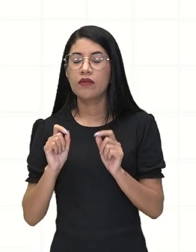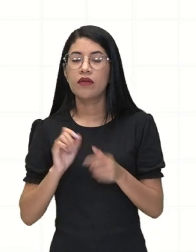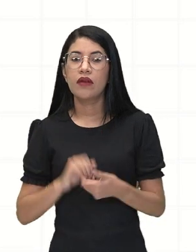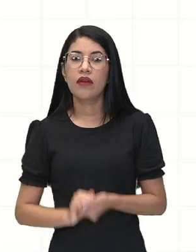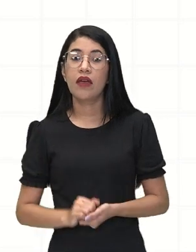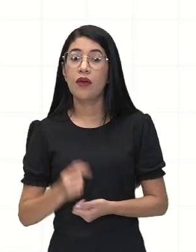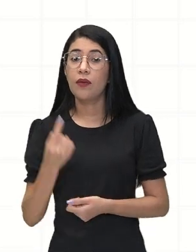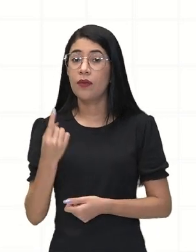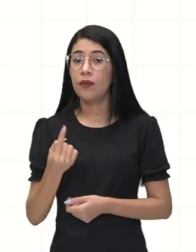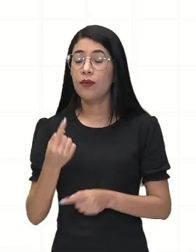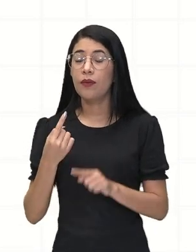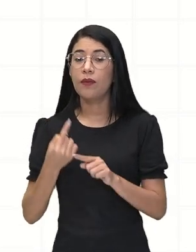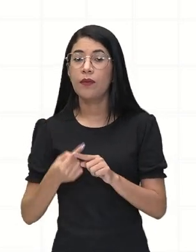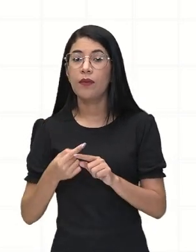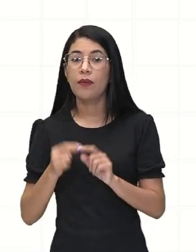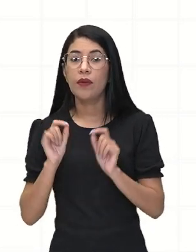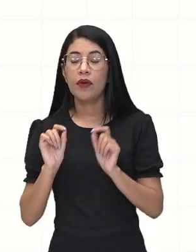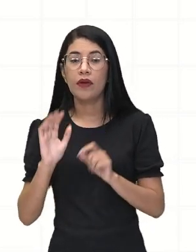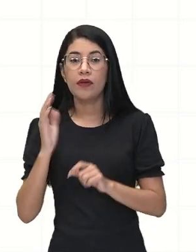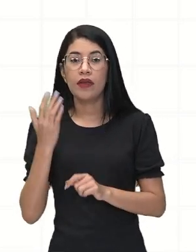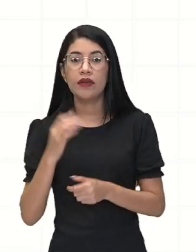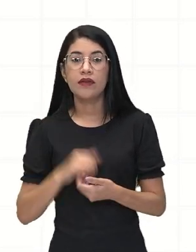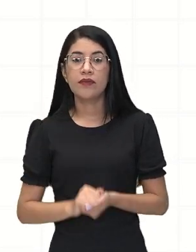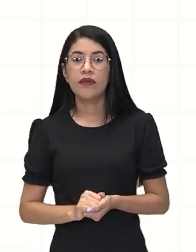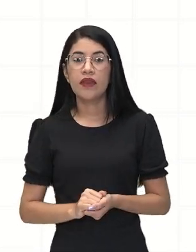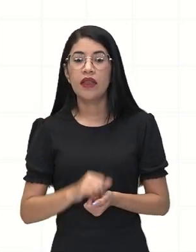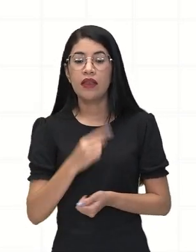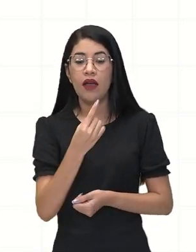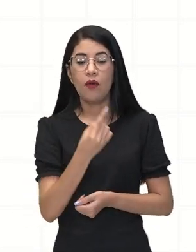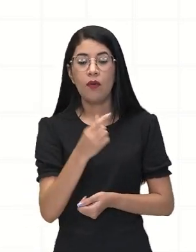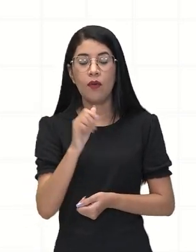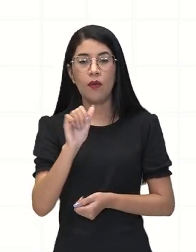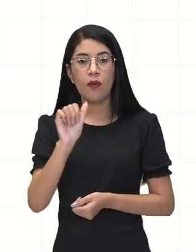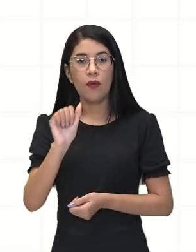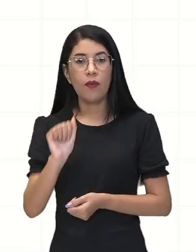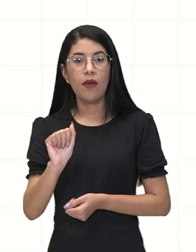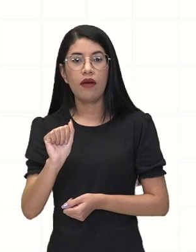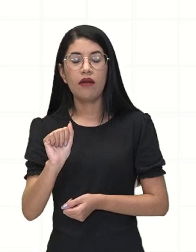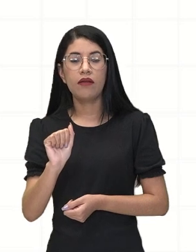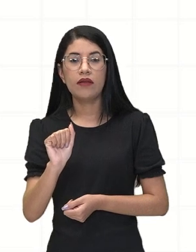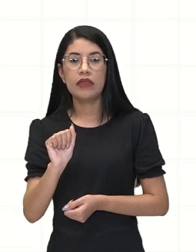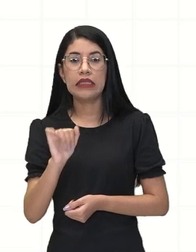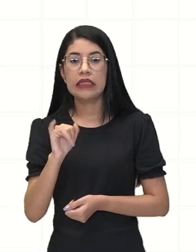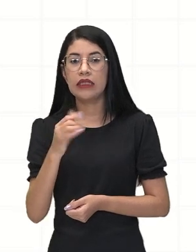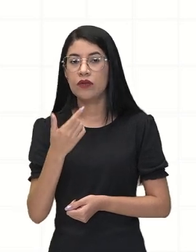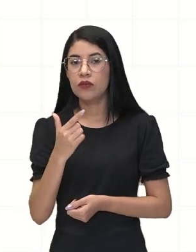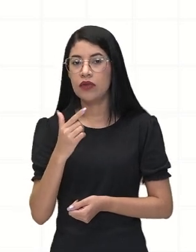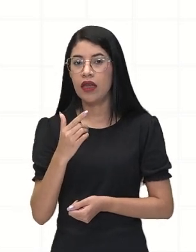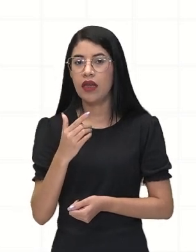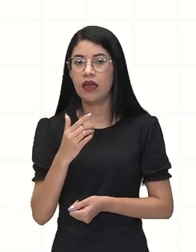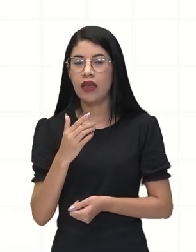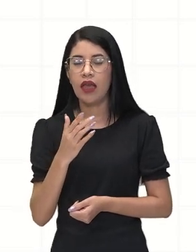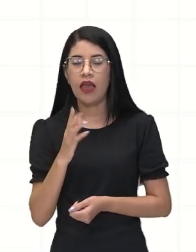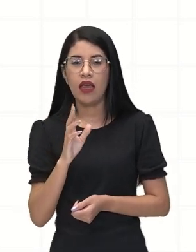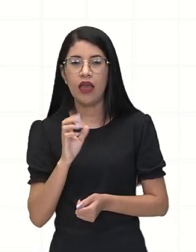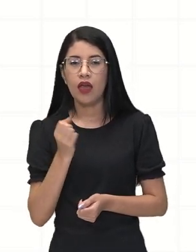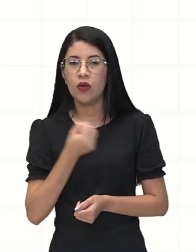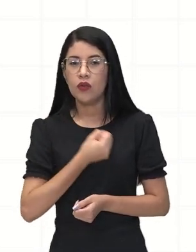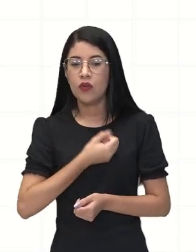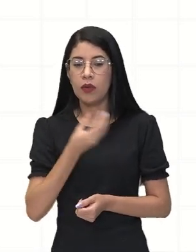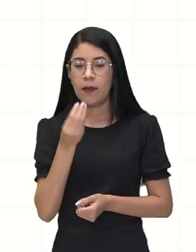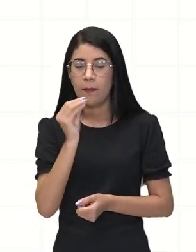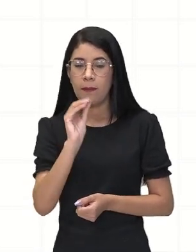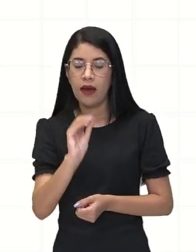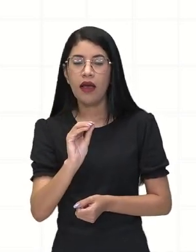ó, porque aqui na frente do a, quando não tem coeficiente, nós sabemos que quando não aparece o coeficiente